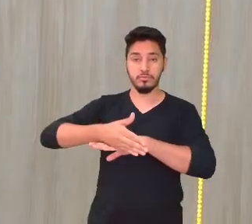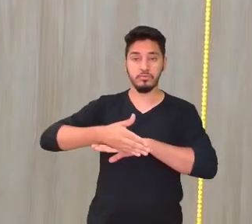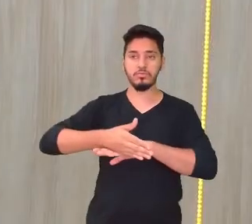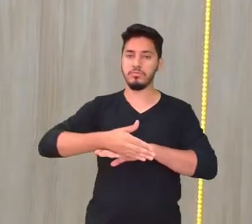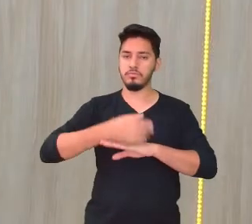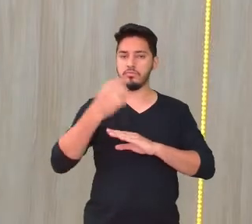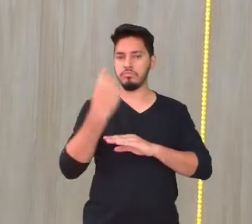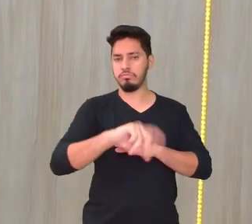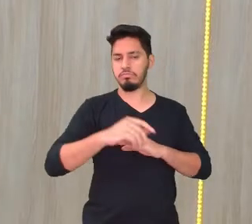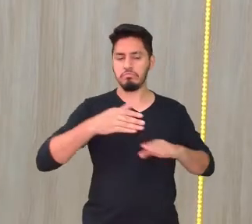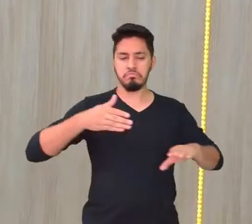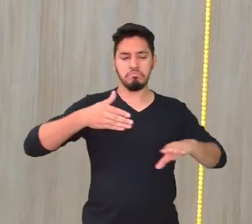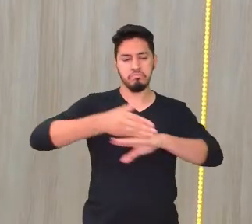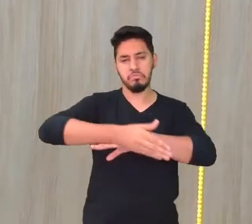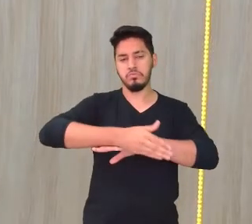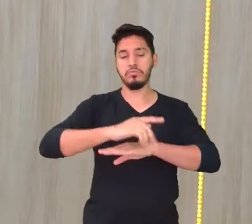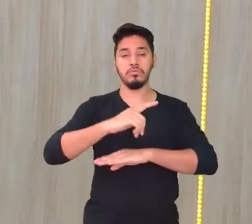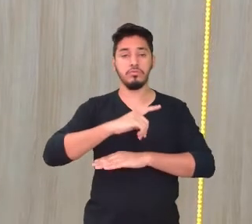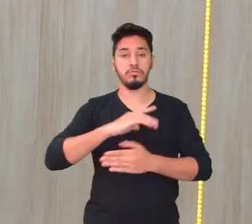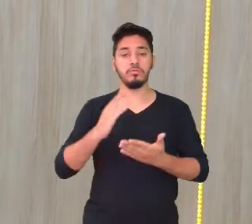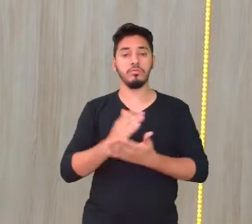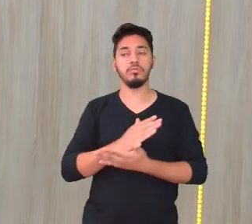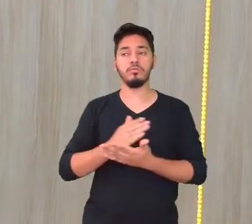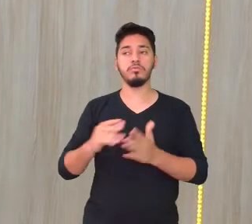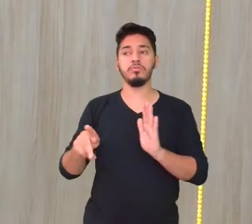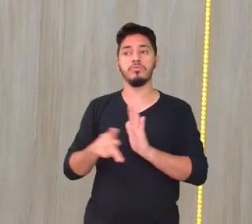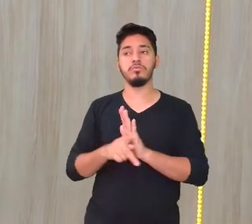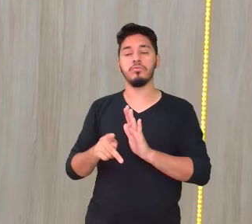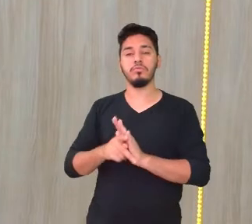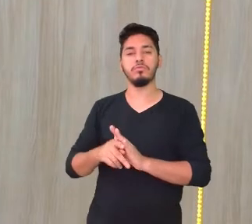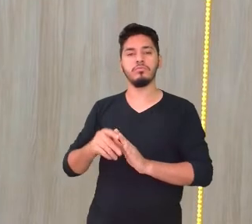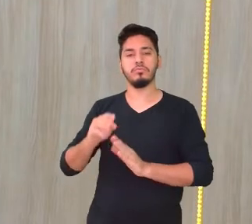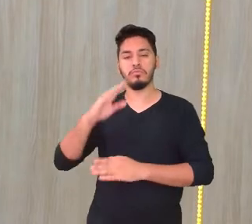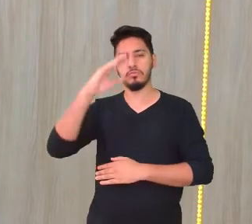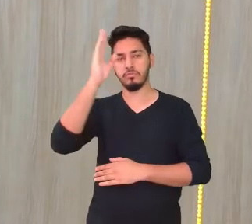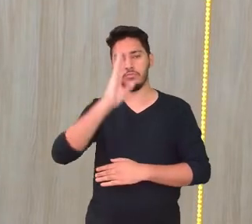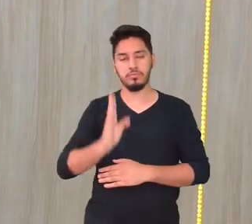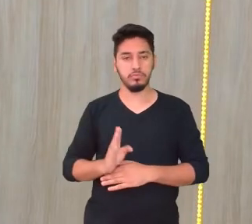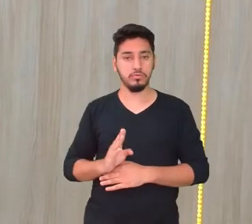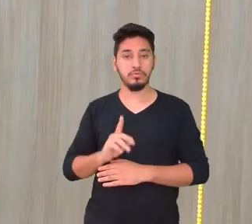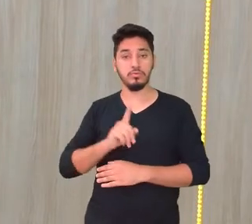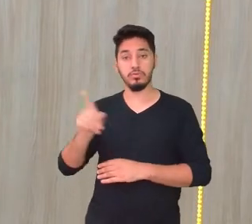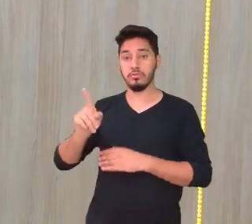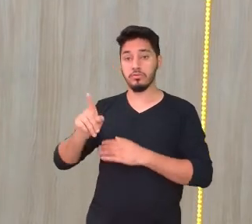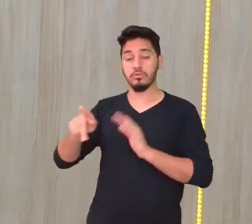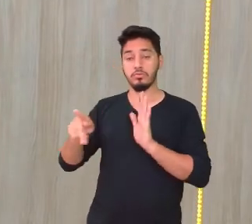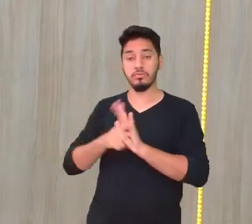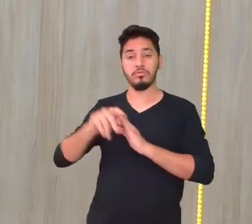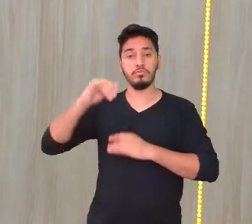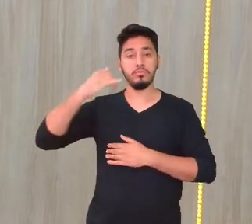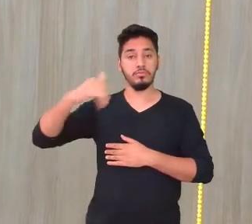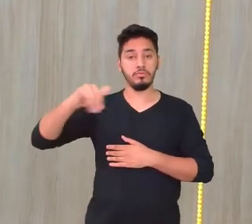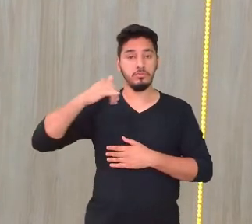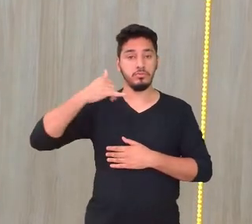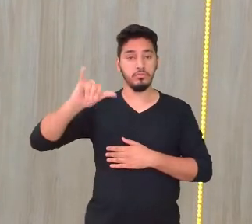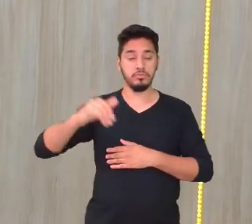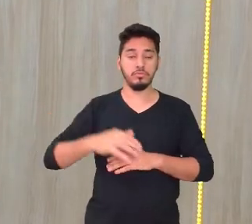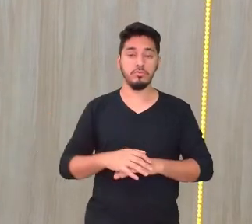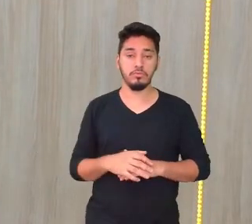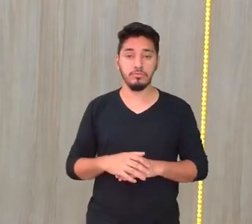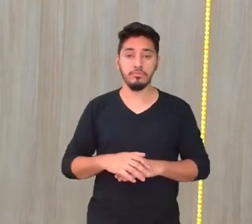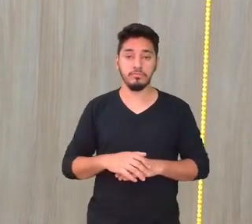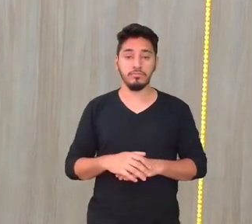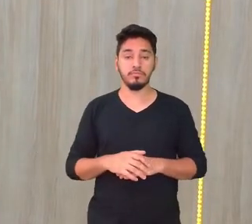botando para quebrar também, né? A gente teve os pracinhas, né? Brasileiros, né? Na Itália. Isso, eles foram combater na